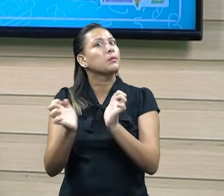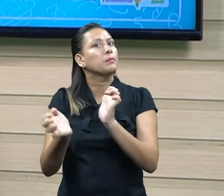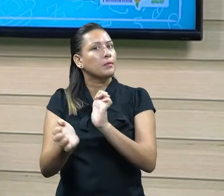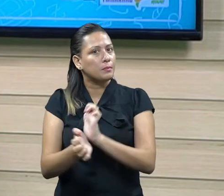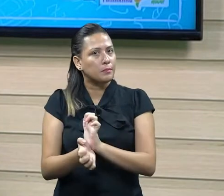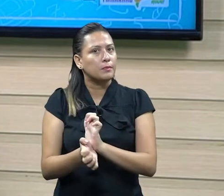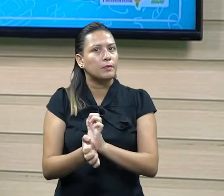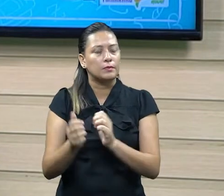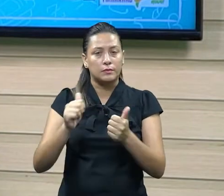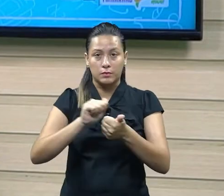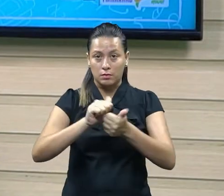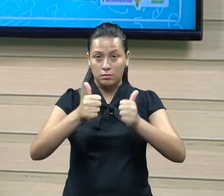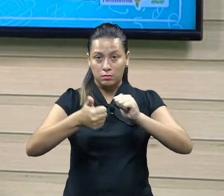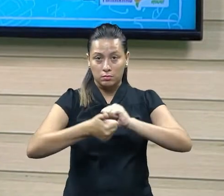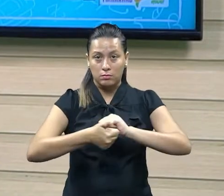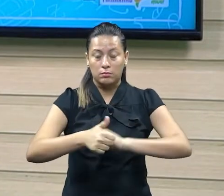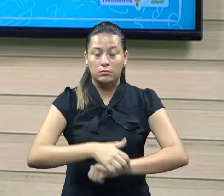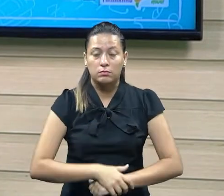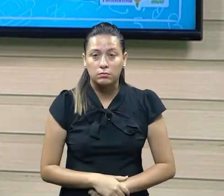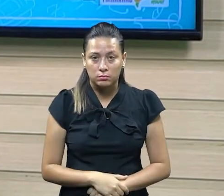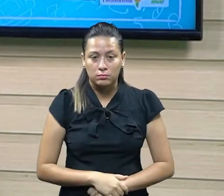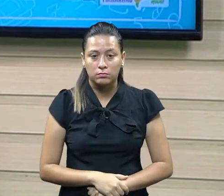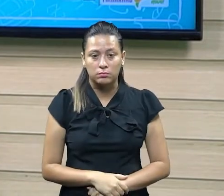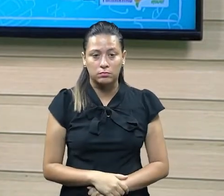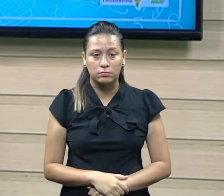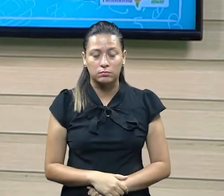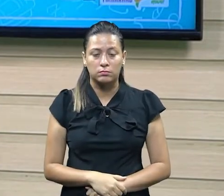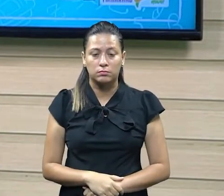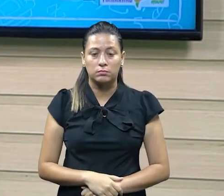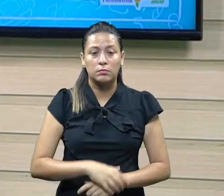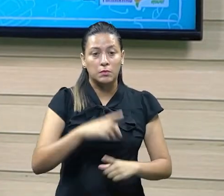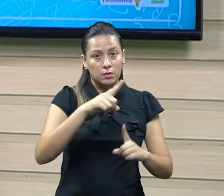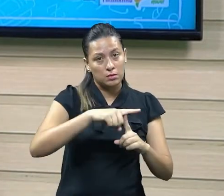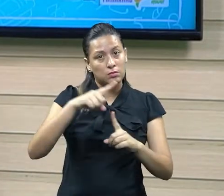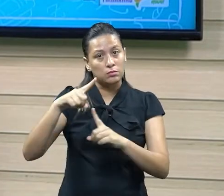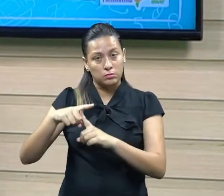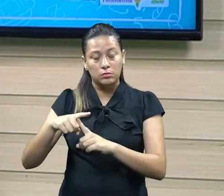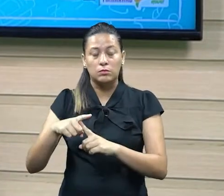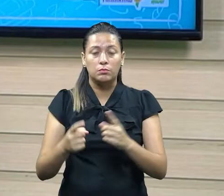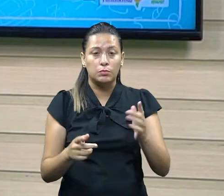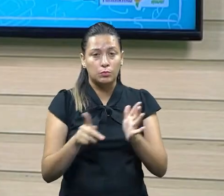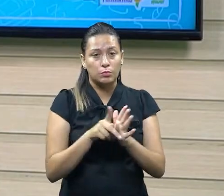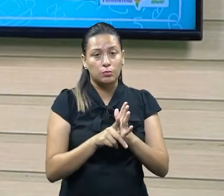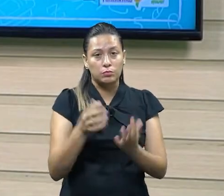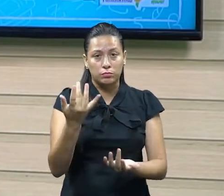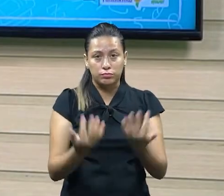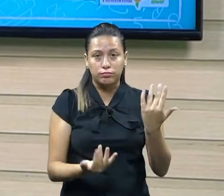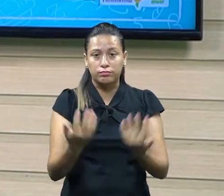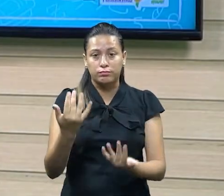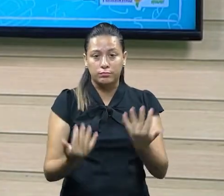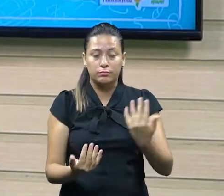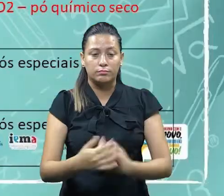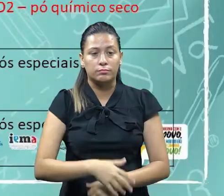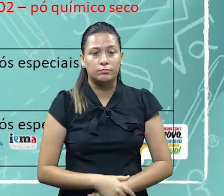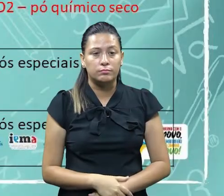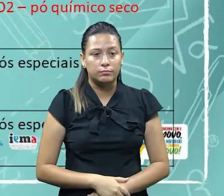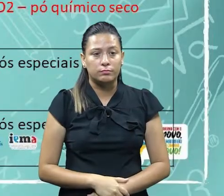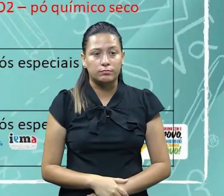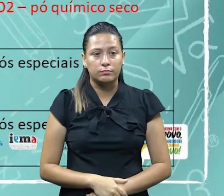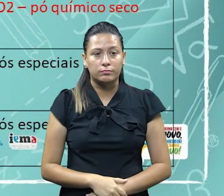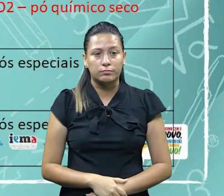equipamentos adequados, com as formas adequadas para cada tipo de chama, para cada tipo de incêndio.